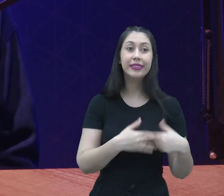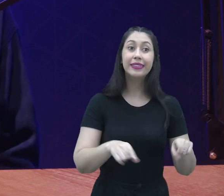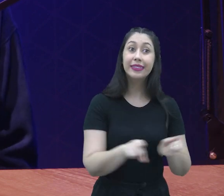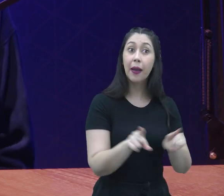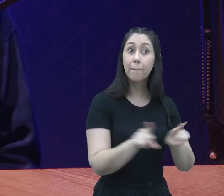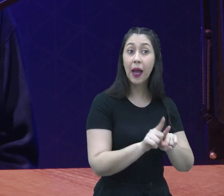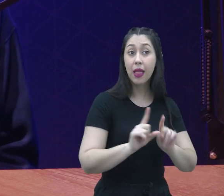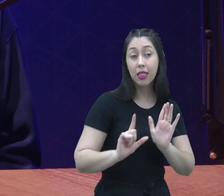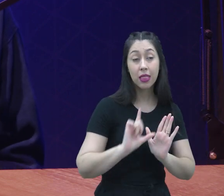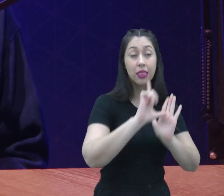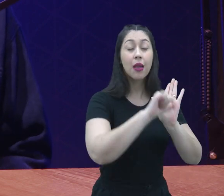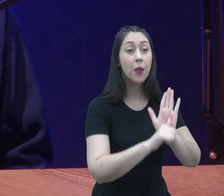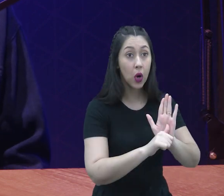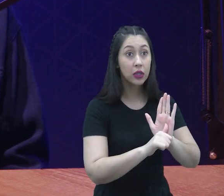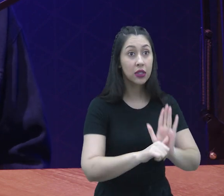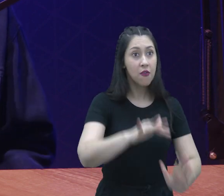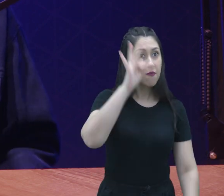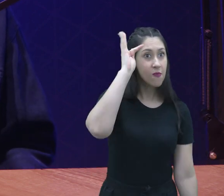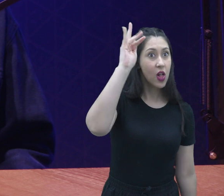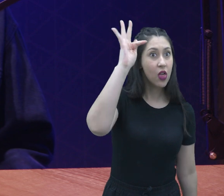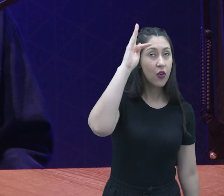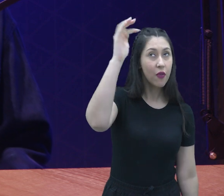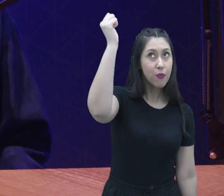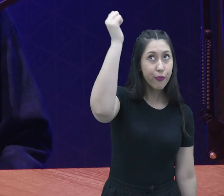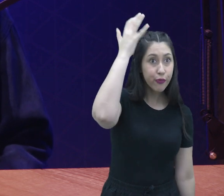o iluminismo, a gente teve uma...